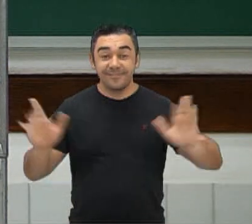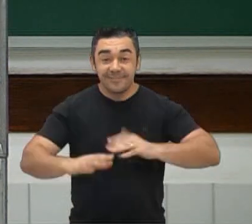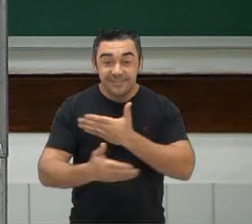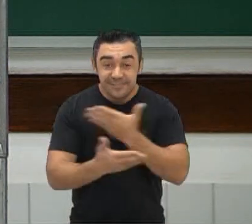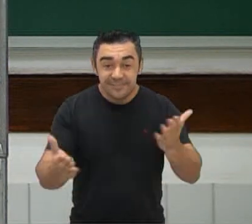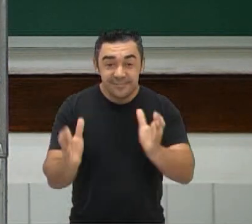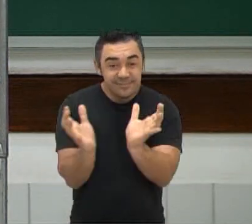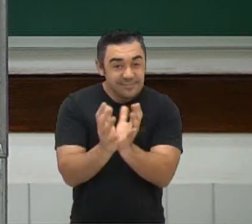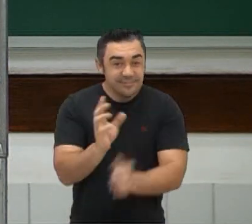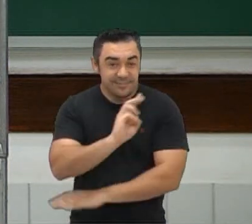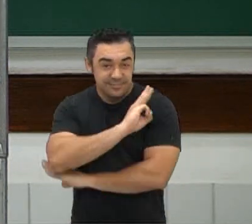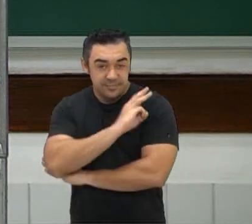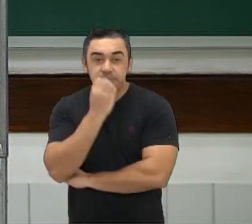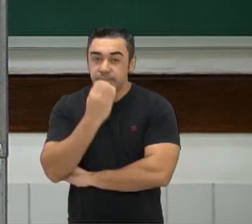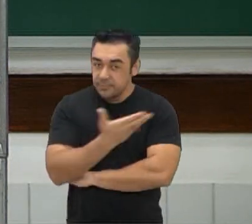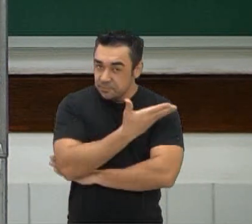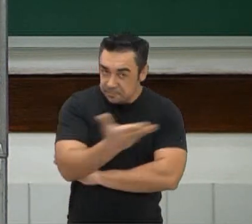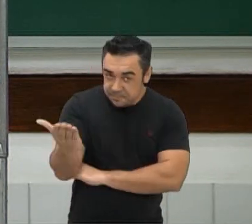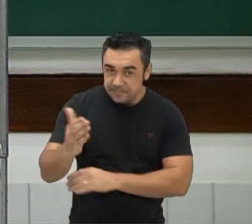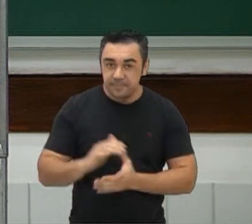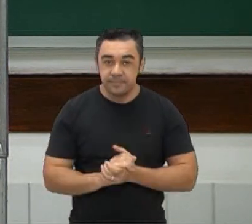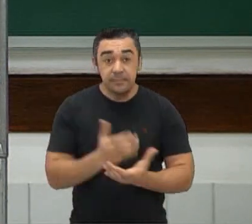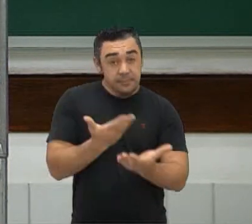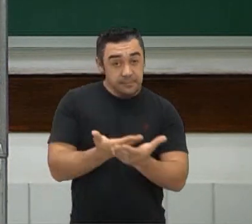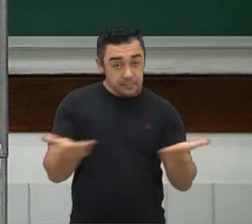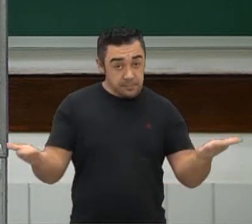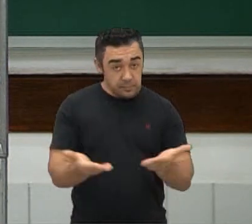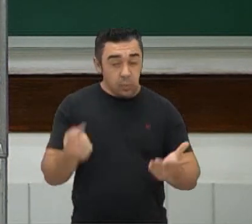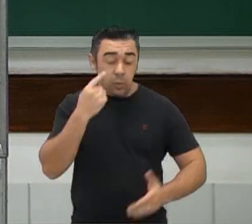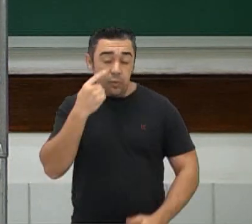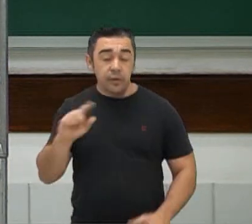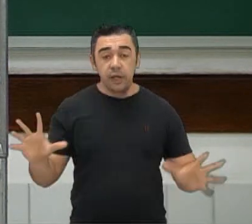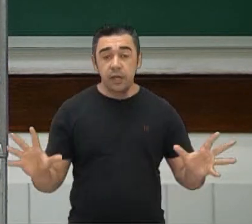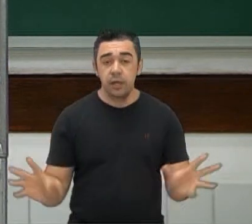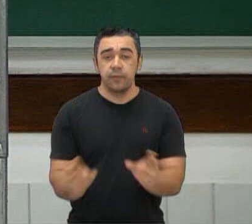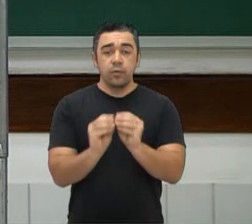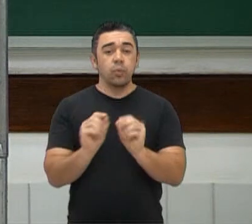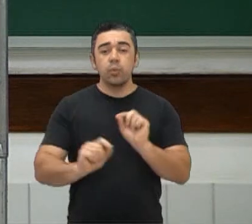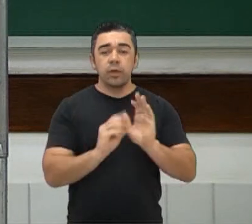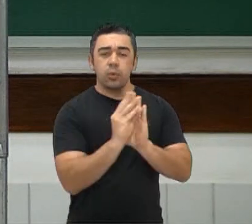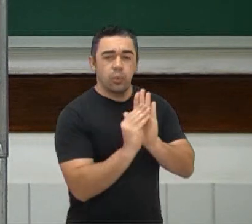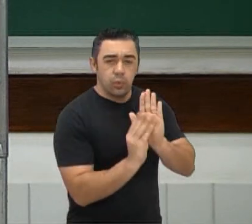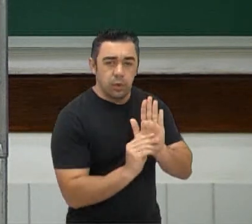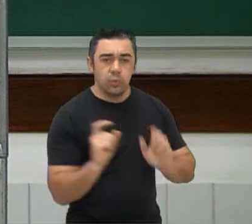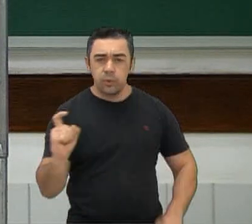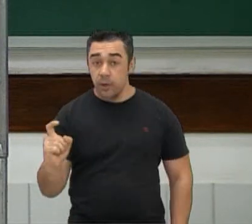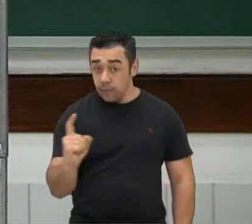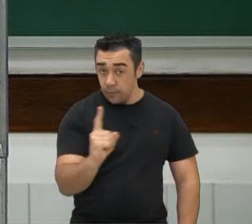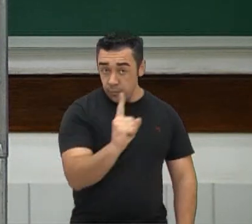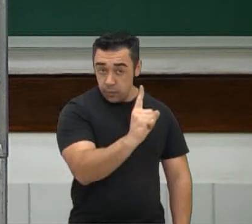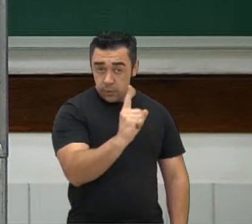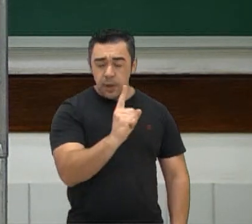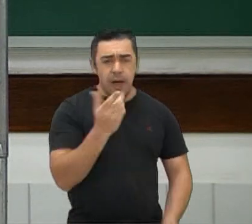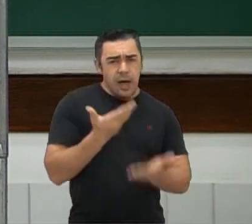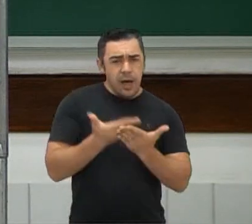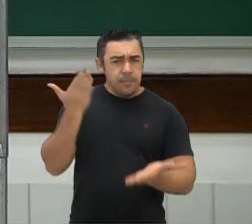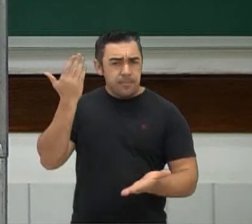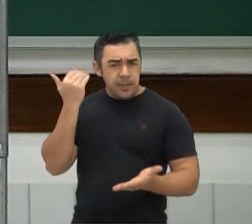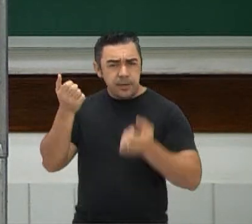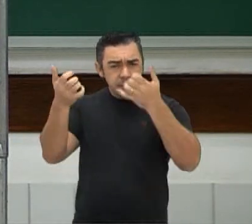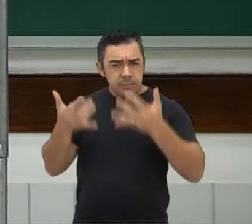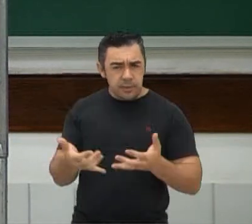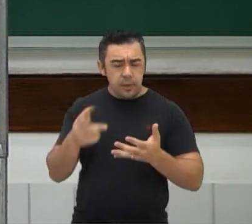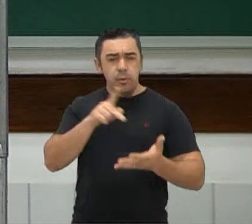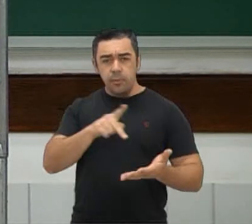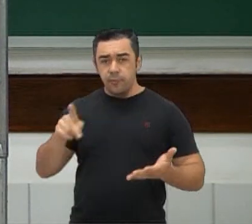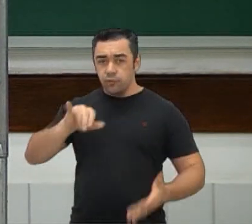Olá, terceira série, tudo bem com vocês? A aula de hoje a gente vai fazer uma revisão de conteúdo de evolução. Na aula passada vocês tiveram aula com o professor Jorge,